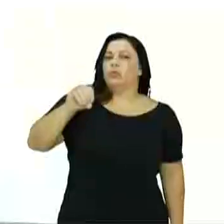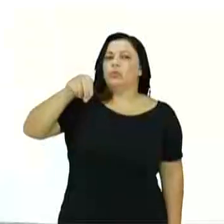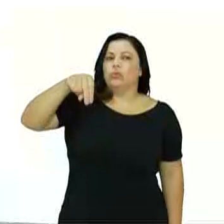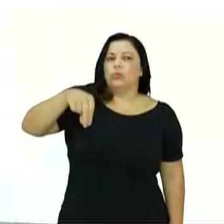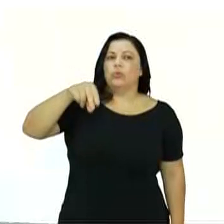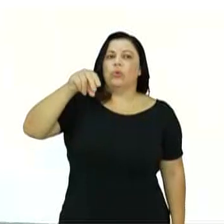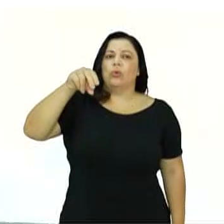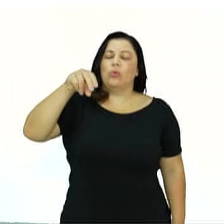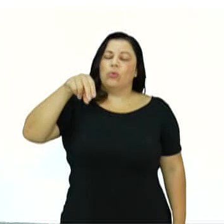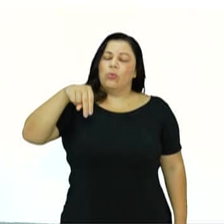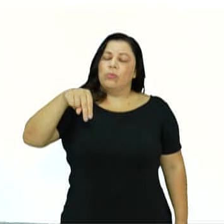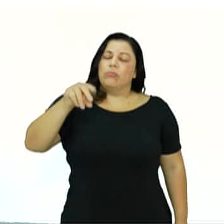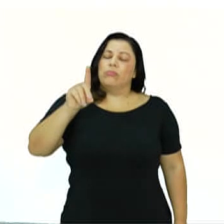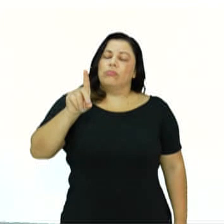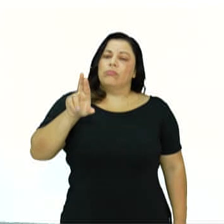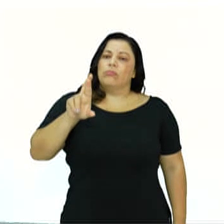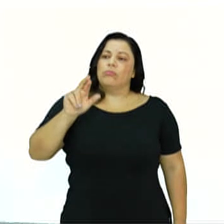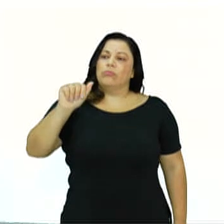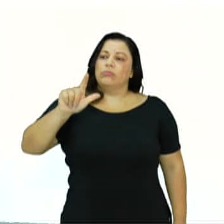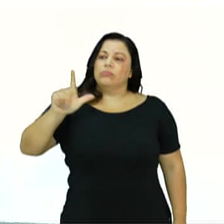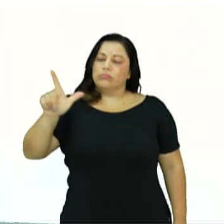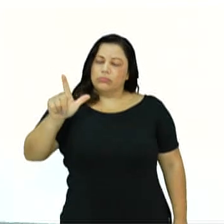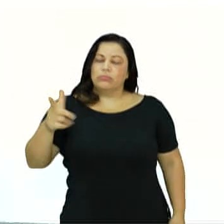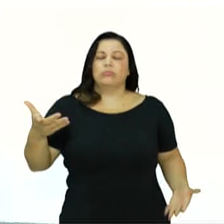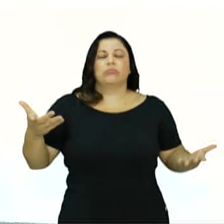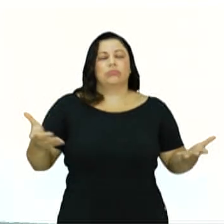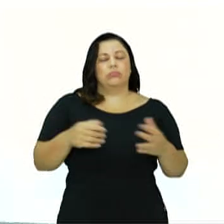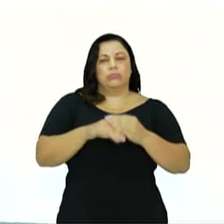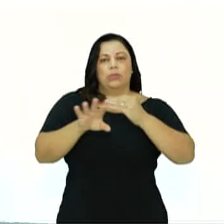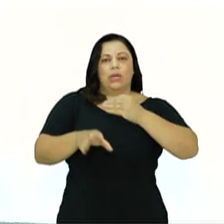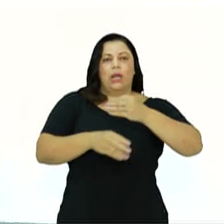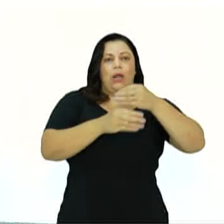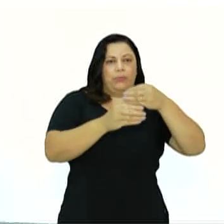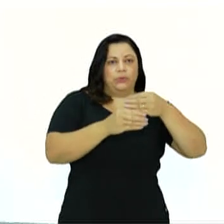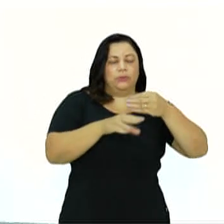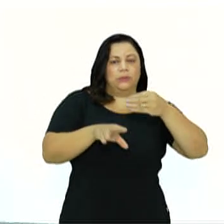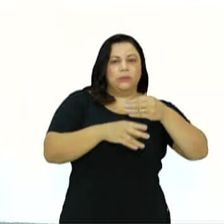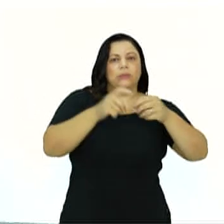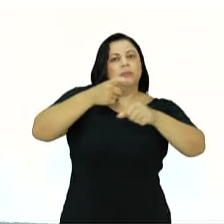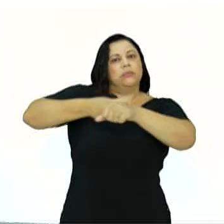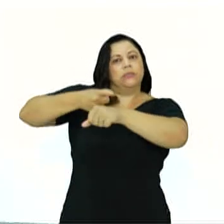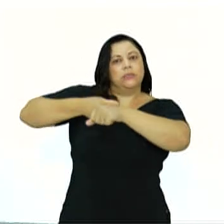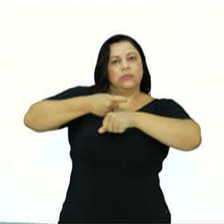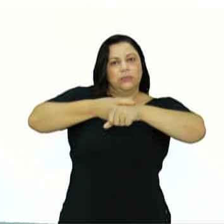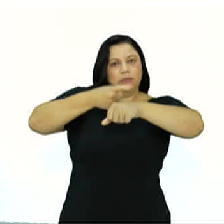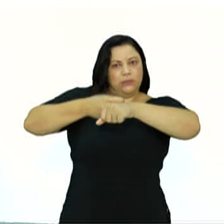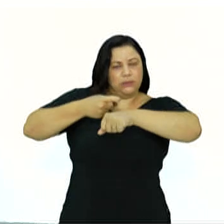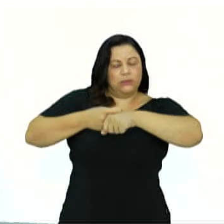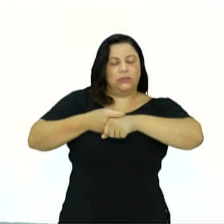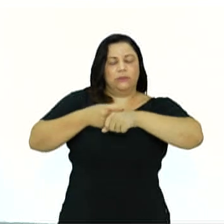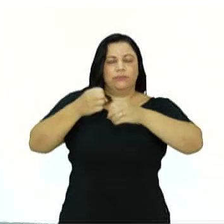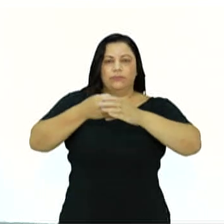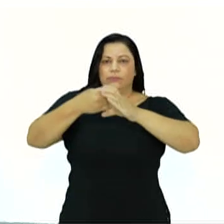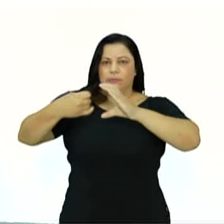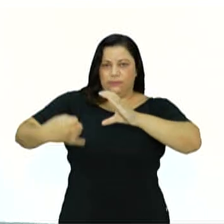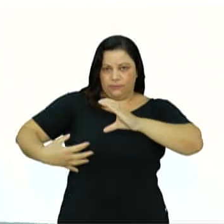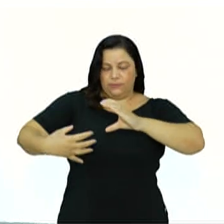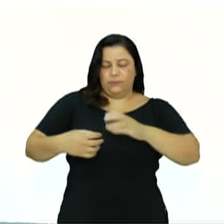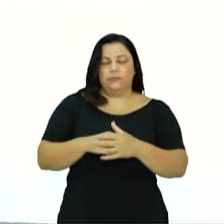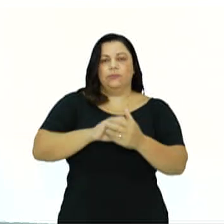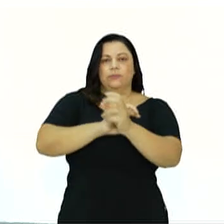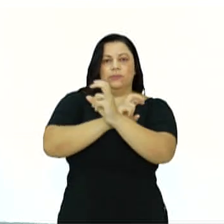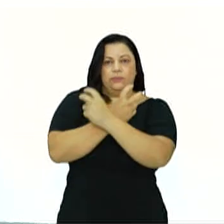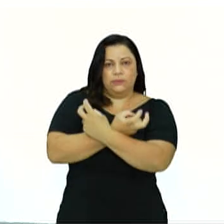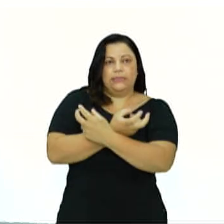depois de sais que vão tornar ele mais rígido, né, com características ósseas mesmo. Ele já ocorre no